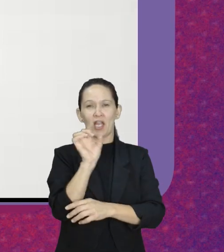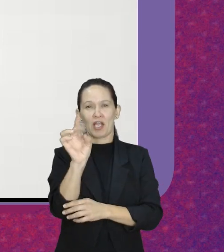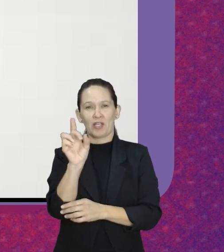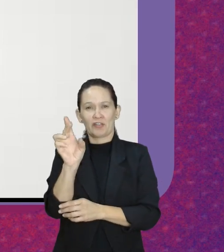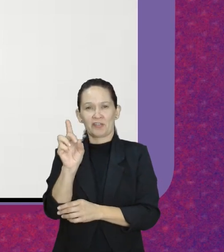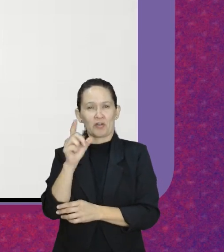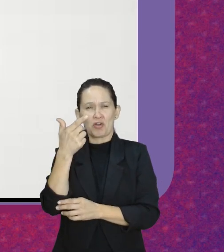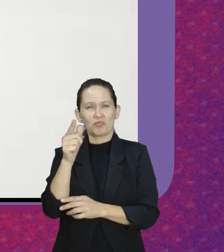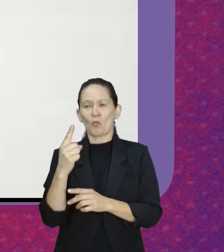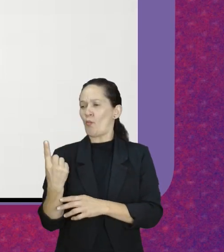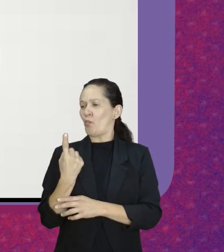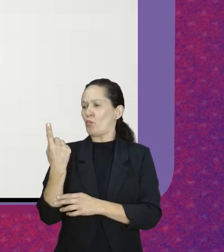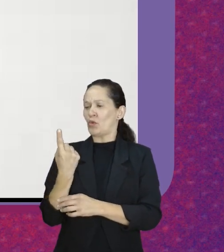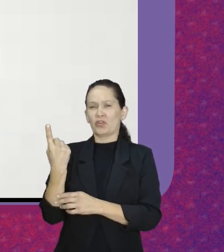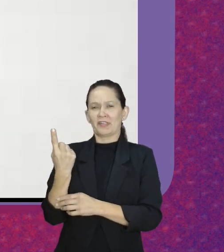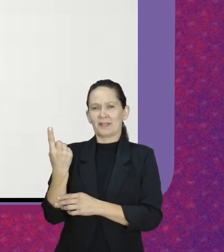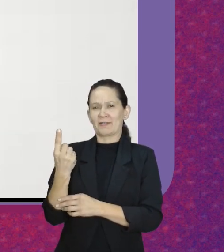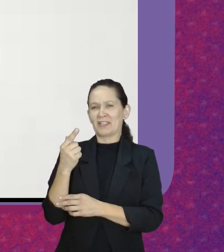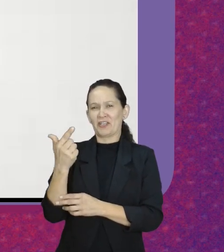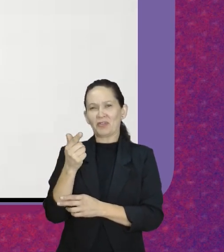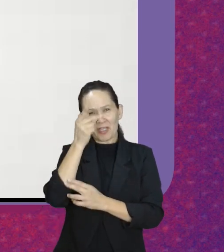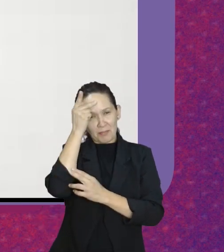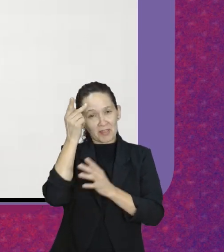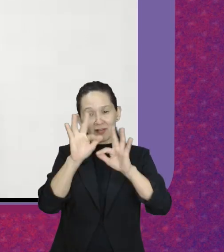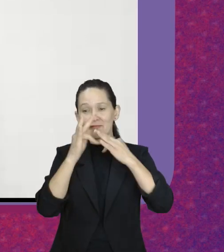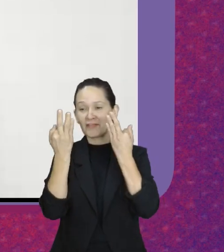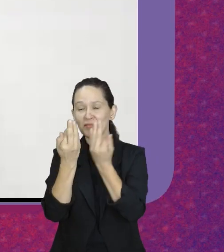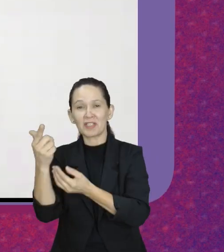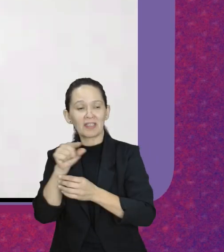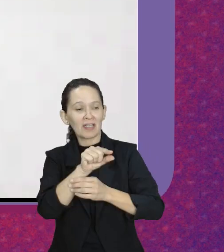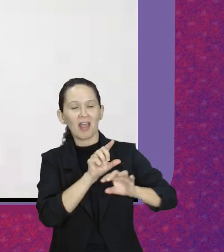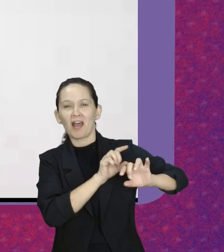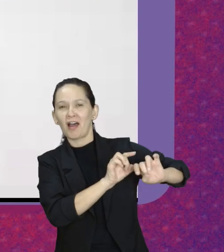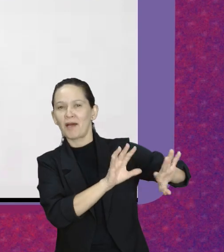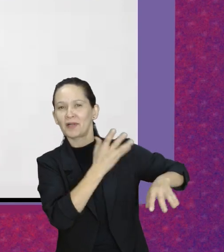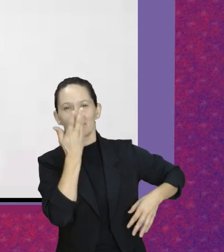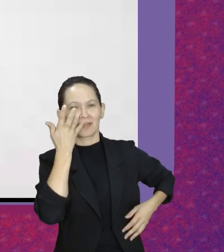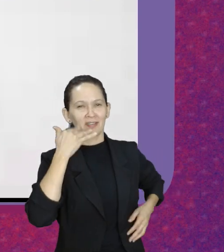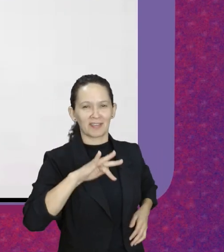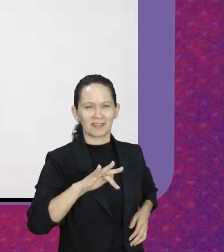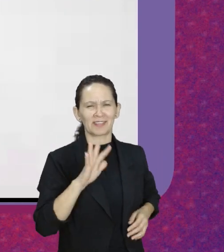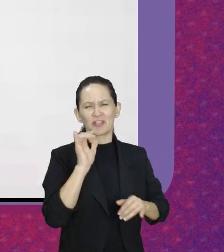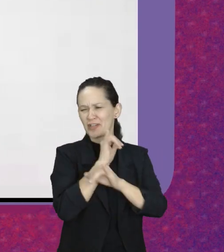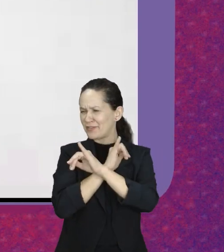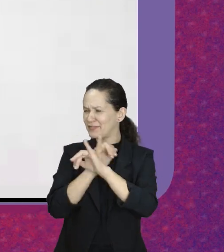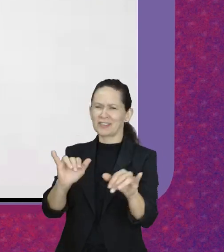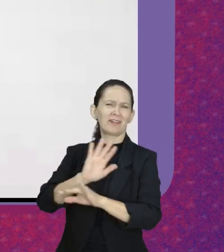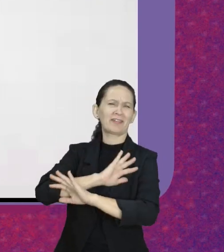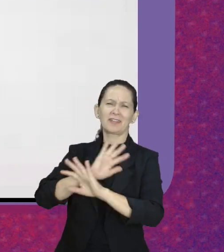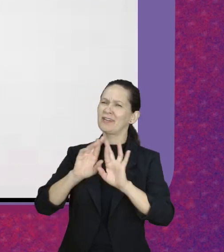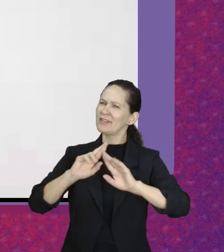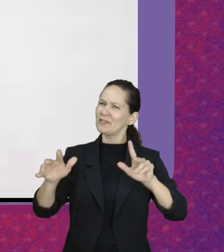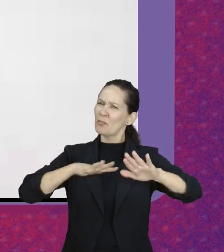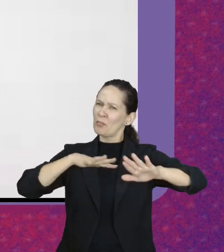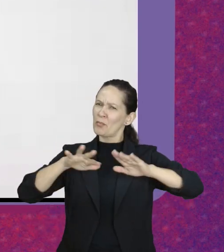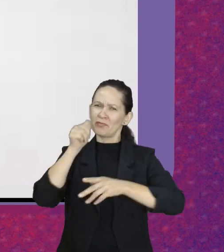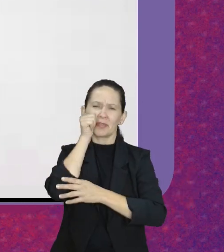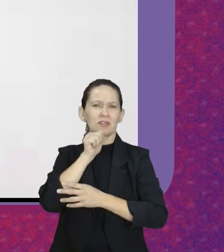não tinha ninguém mesmo na vida, e que podia ser um depósito de crianças, e a gente já dizia, não, o movimento de